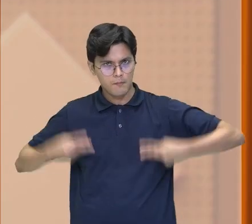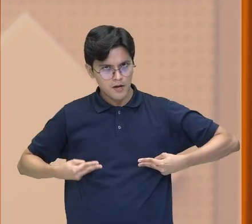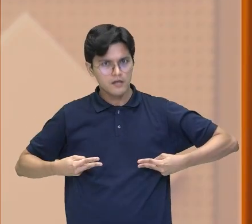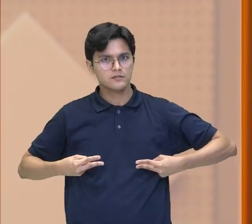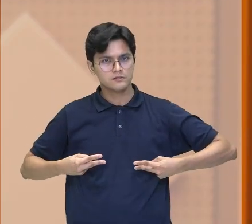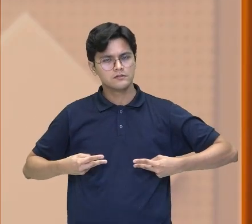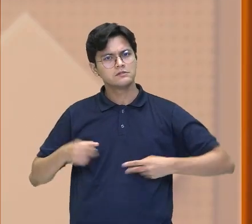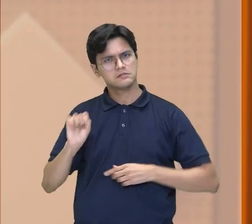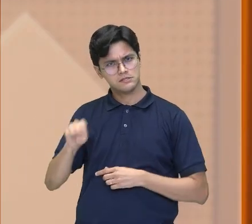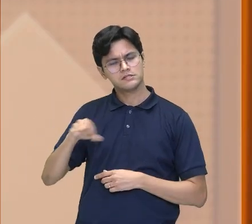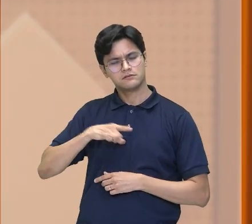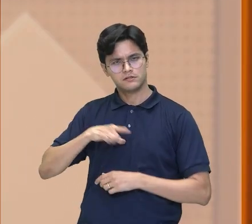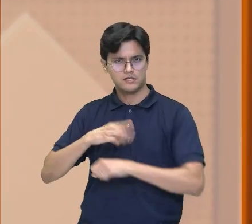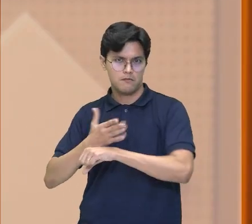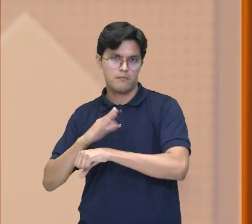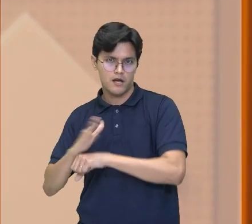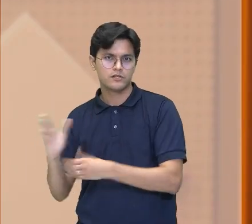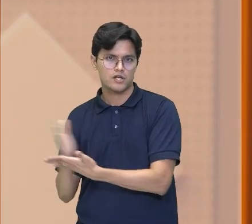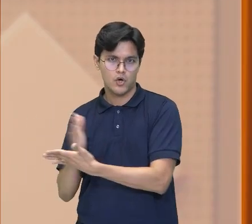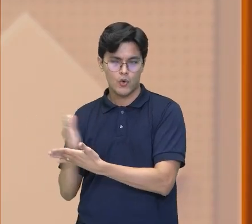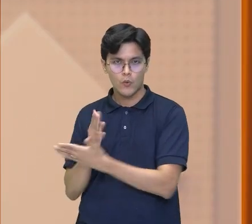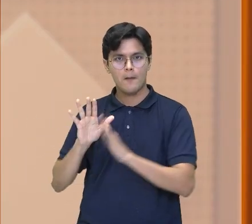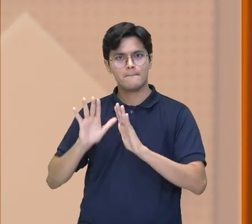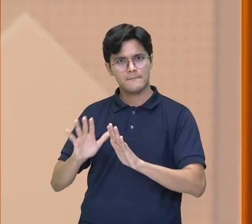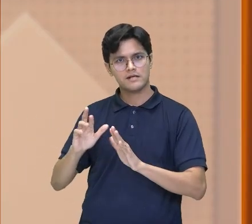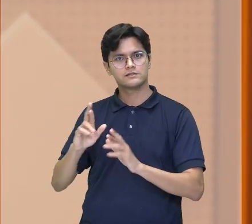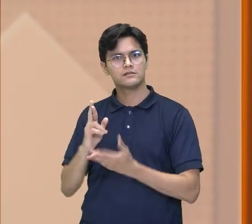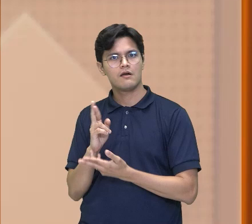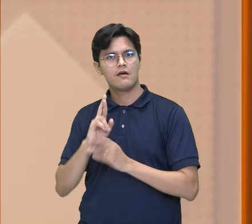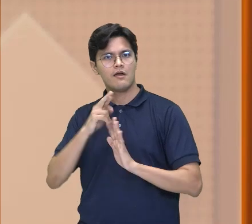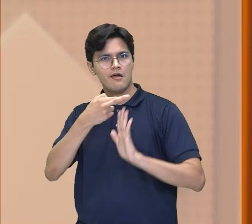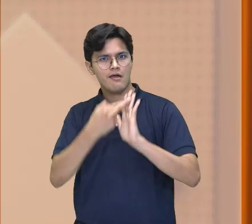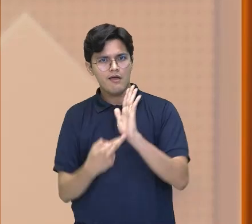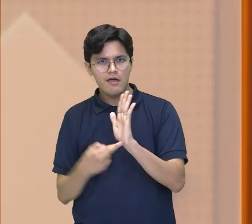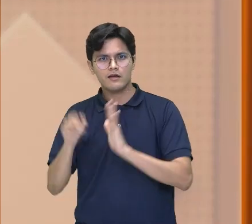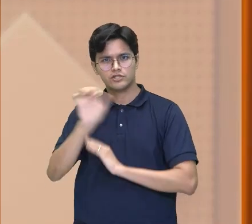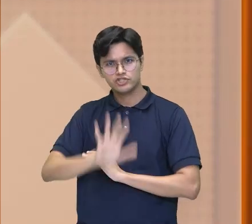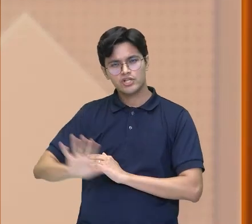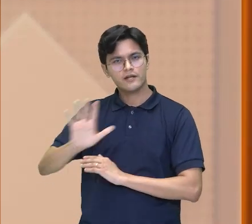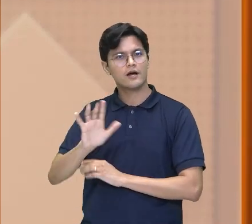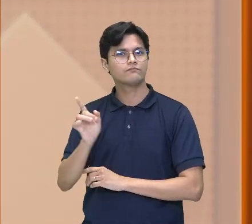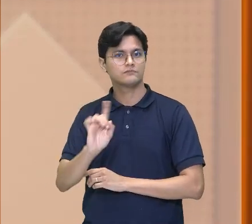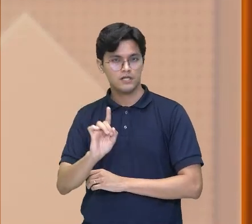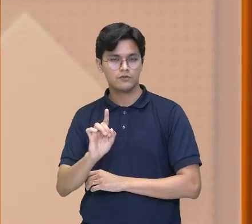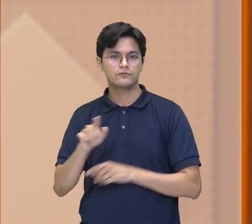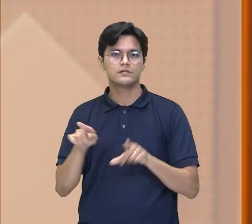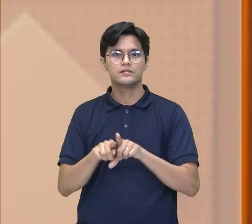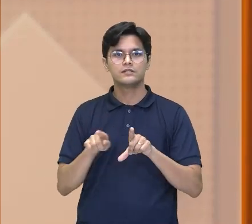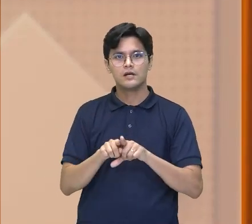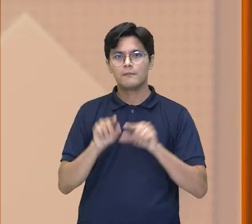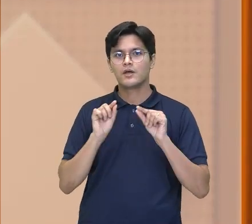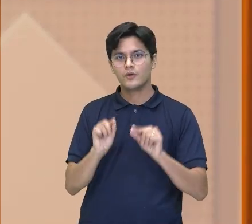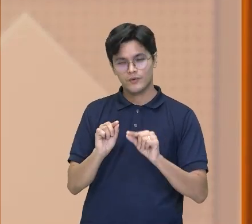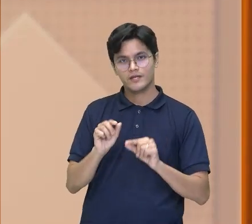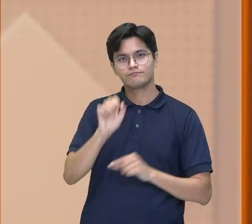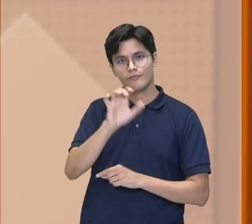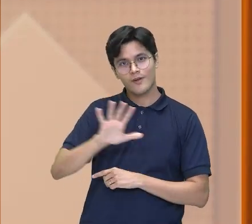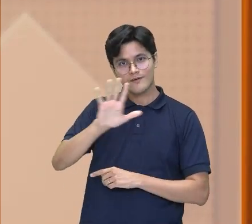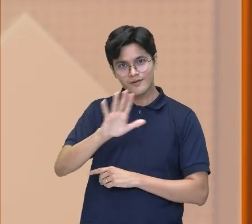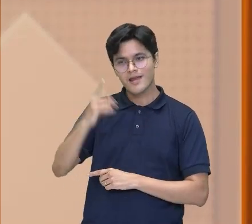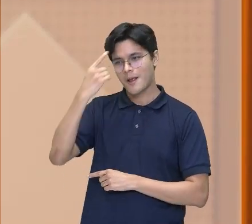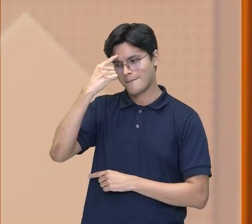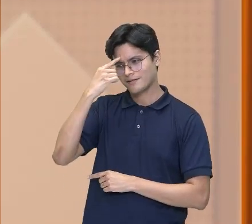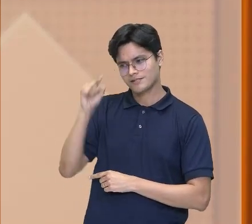serem canibais. Então, essas denominações de eles serem feiticeiros é porque eles não adotavam a religião